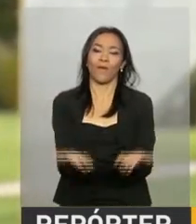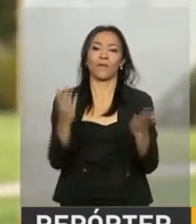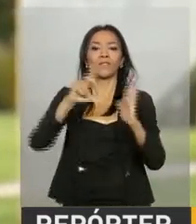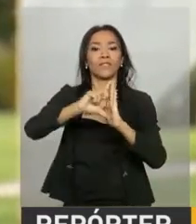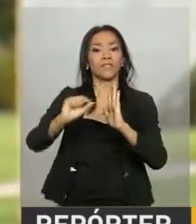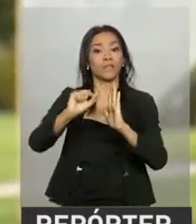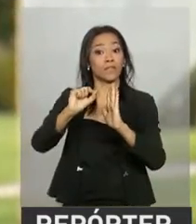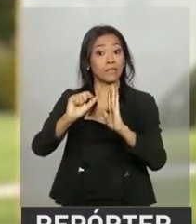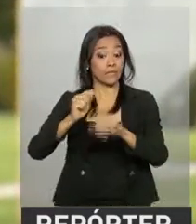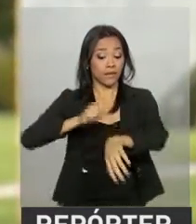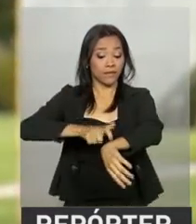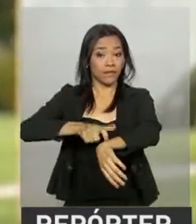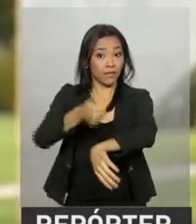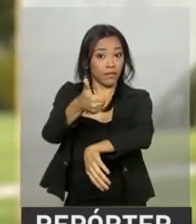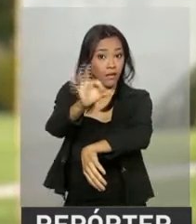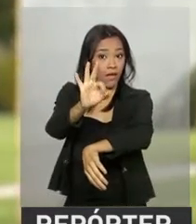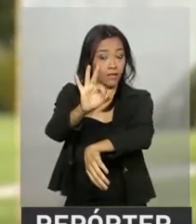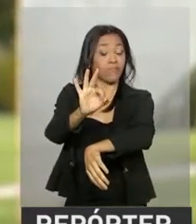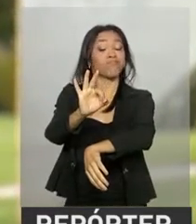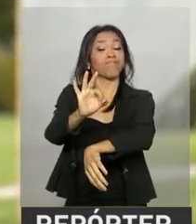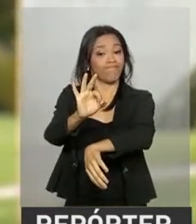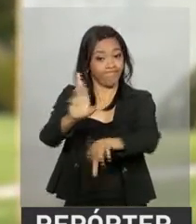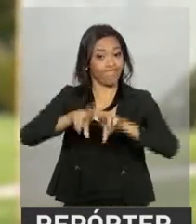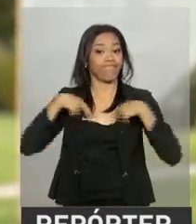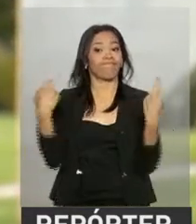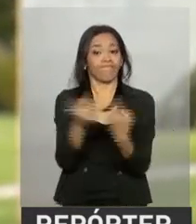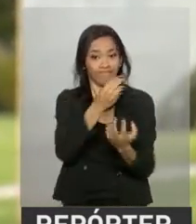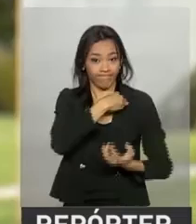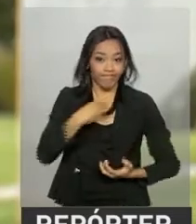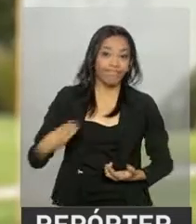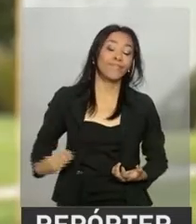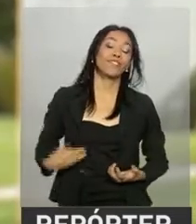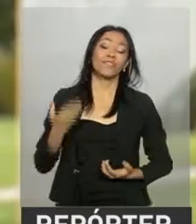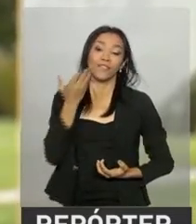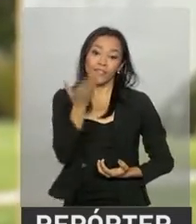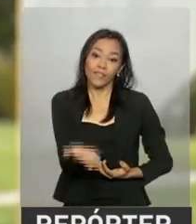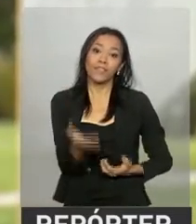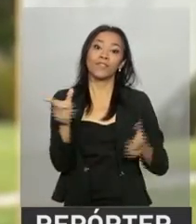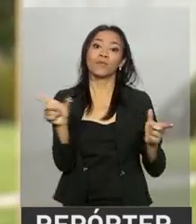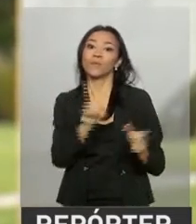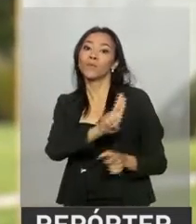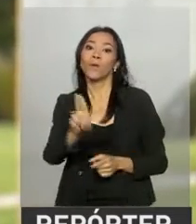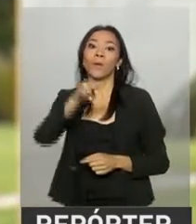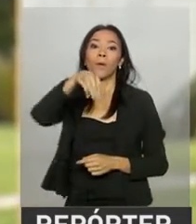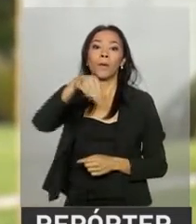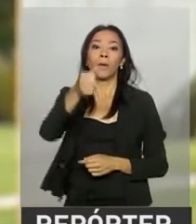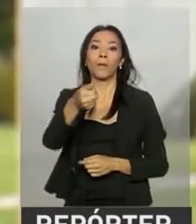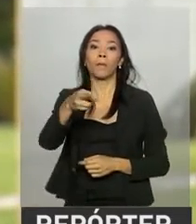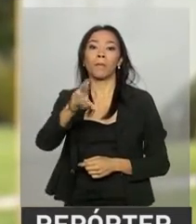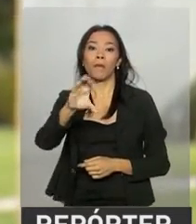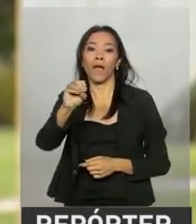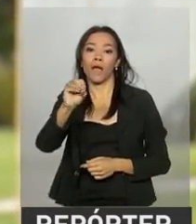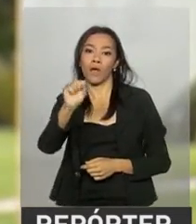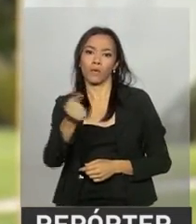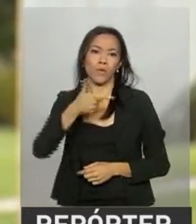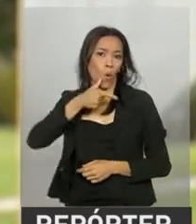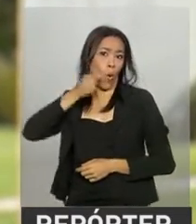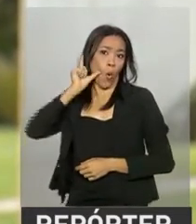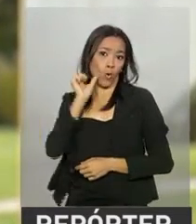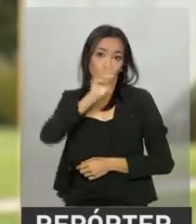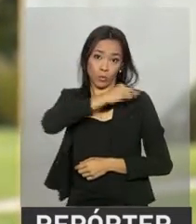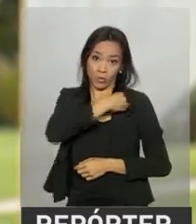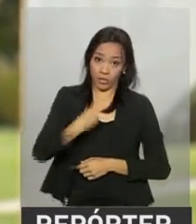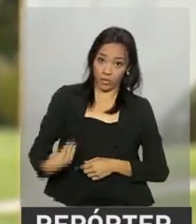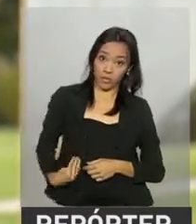10 horas, ele se reúne com o ministro da Indústria, Serviços e Comércio Exterior, Marcos Pereira. Ontem, o ministro Marcos